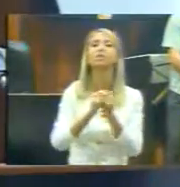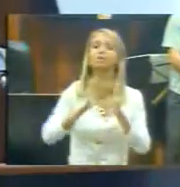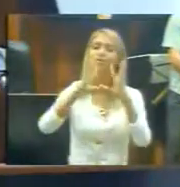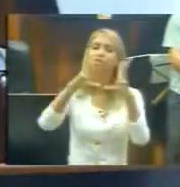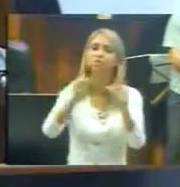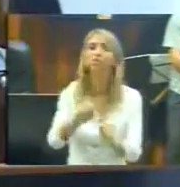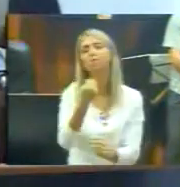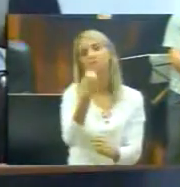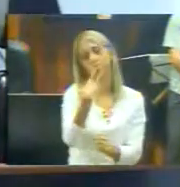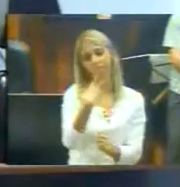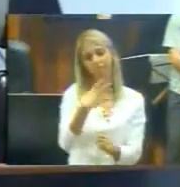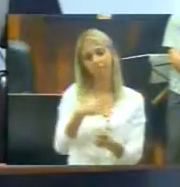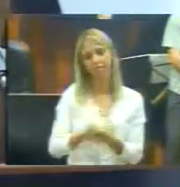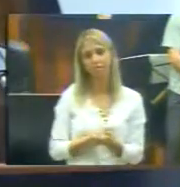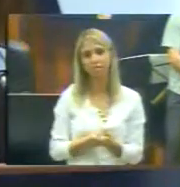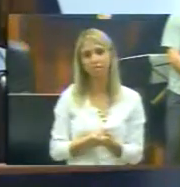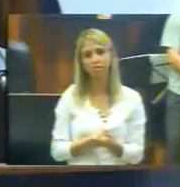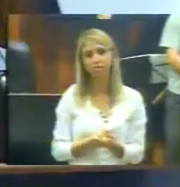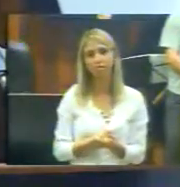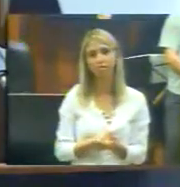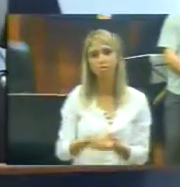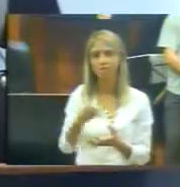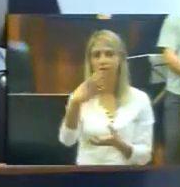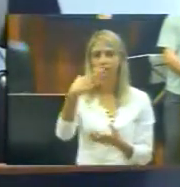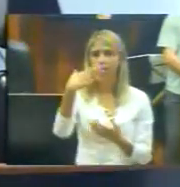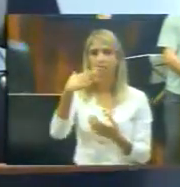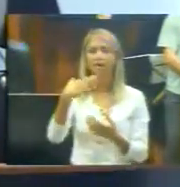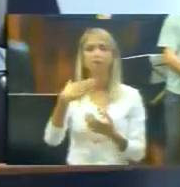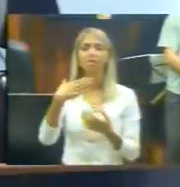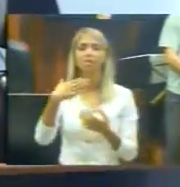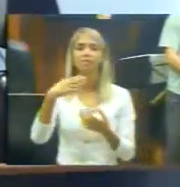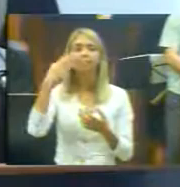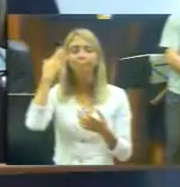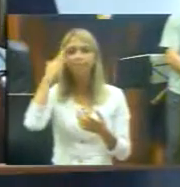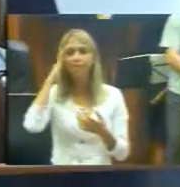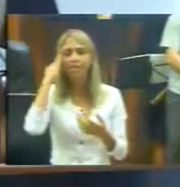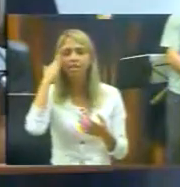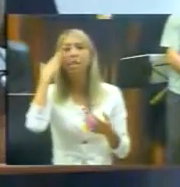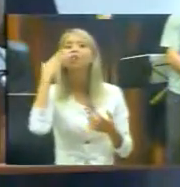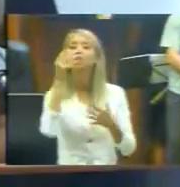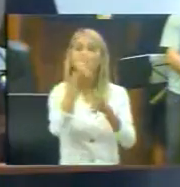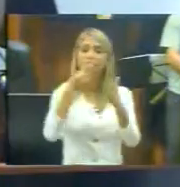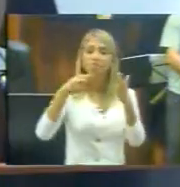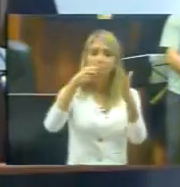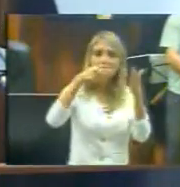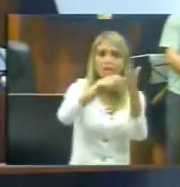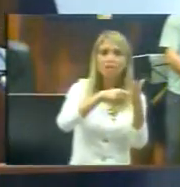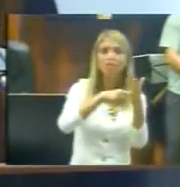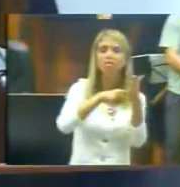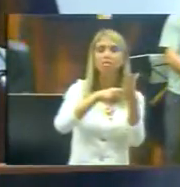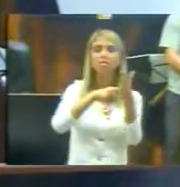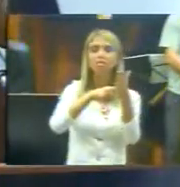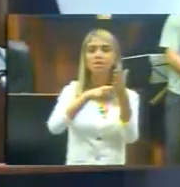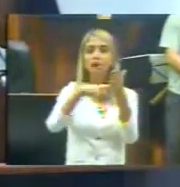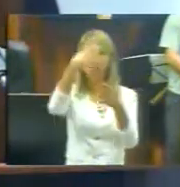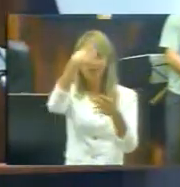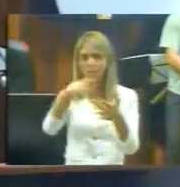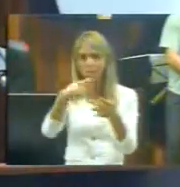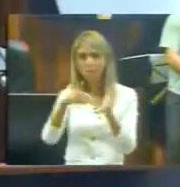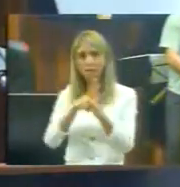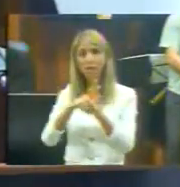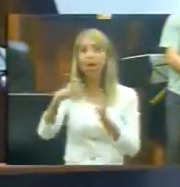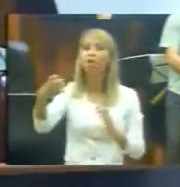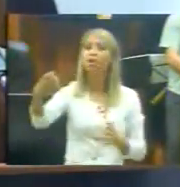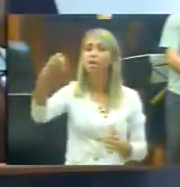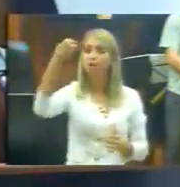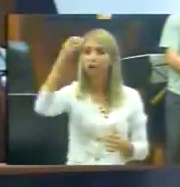forma possível. O principal legado desta ação, do ponto de vista pessoal, é o